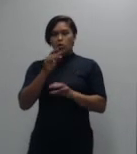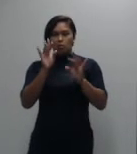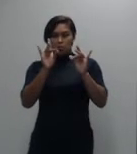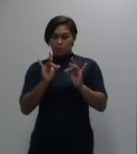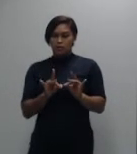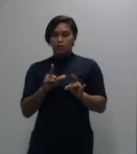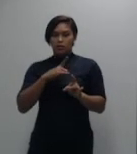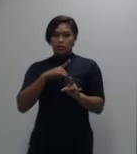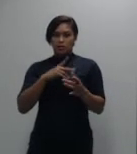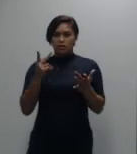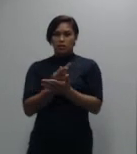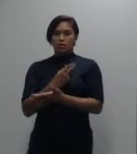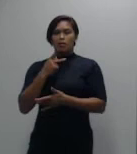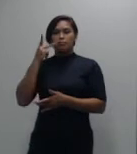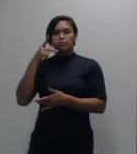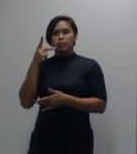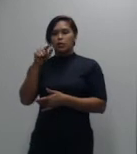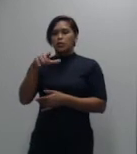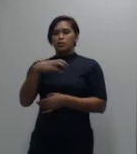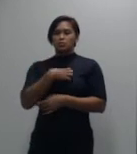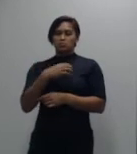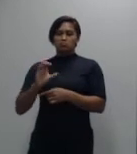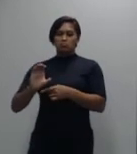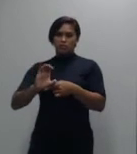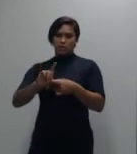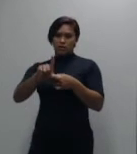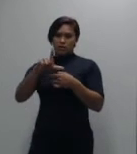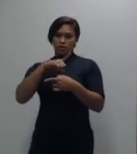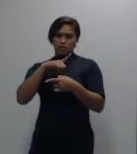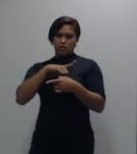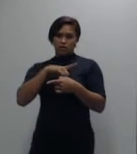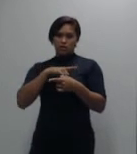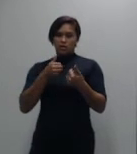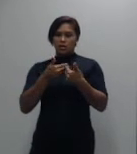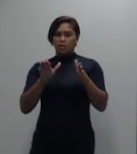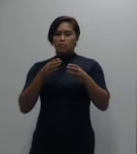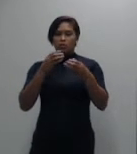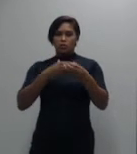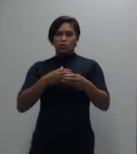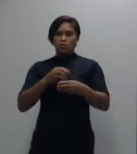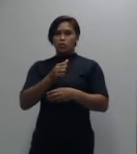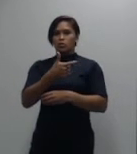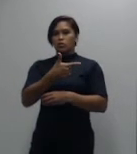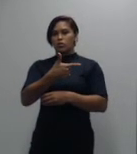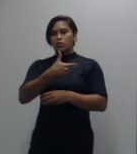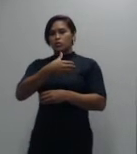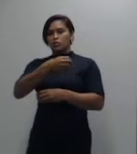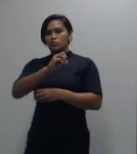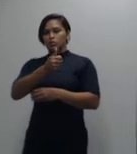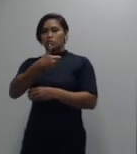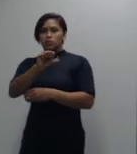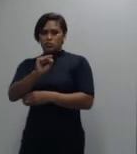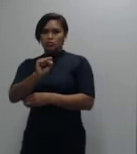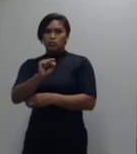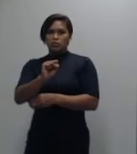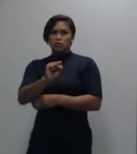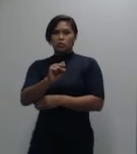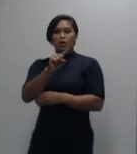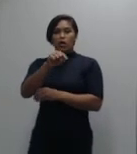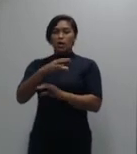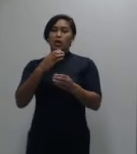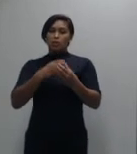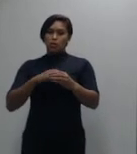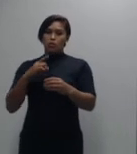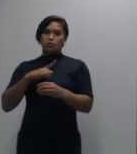A procuradoria do estado da Bahia tem abriu o concurso em 2018 e esse concurso